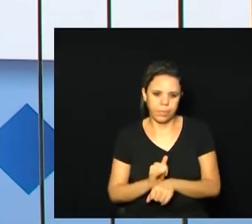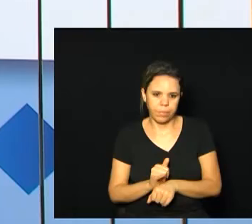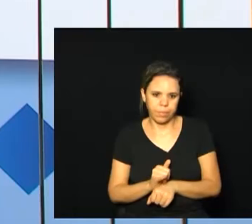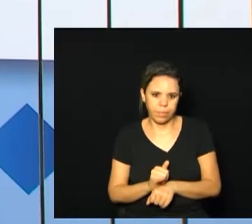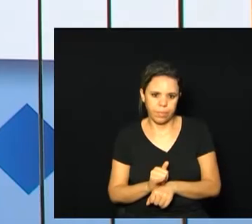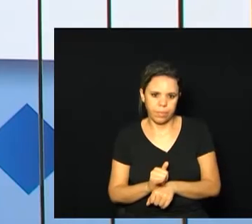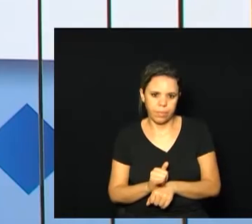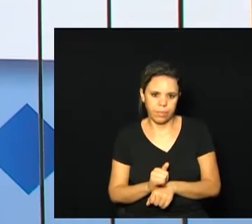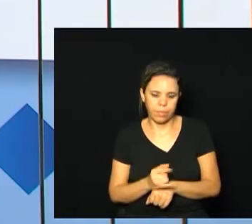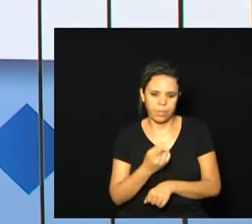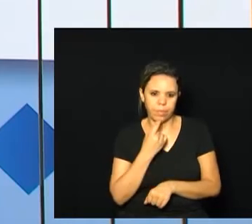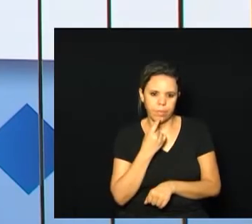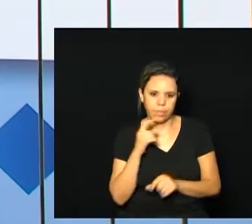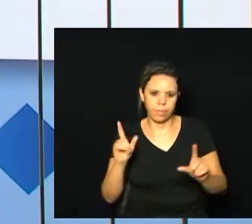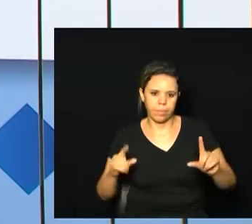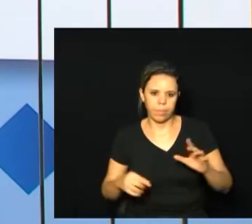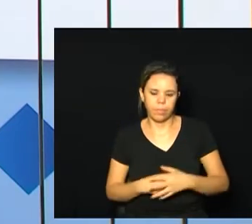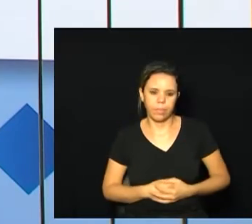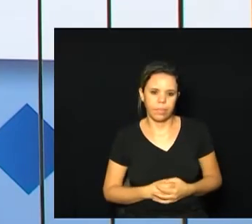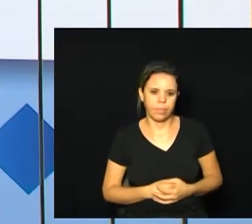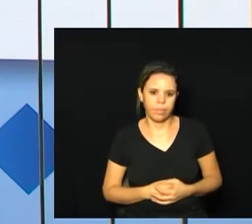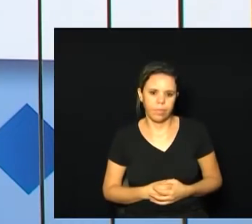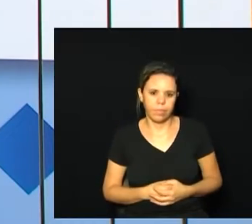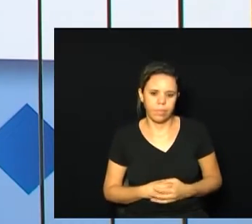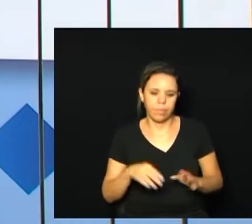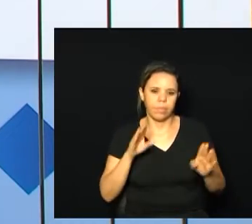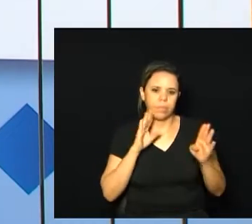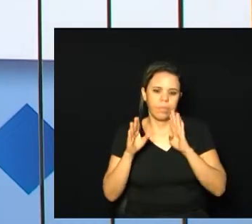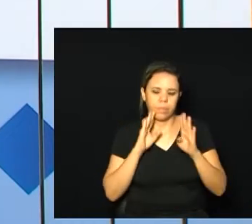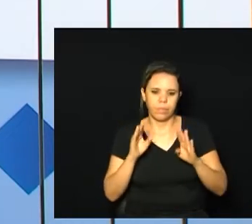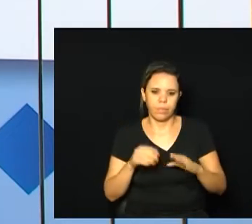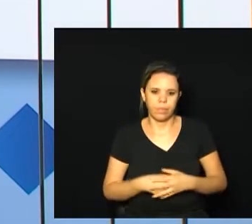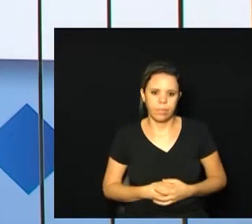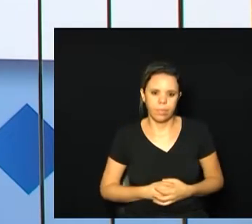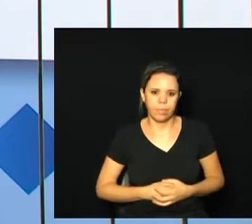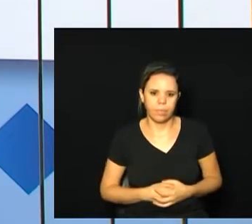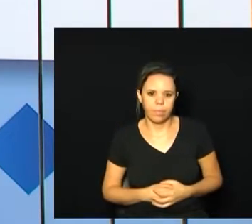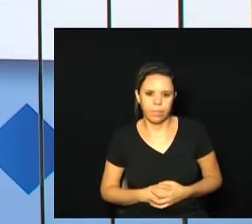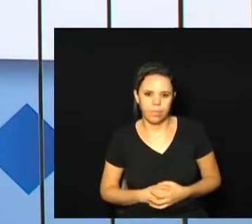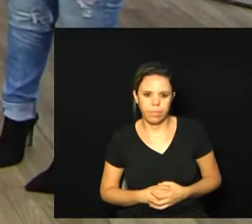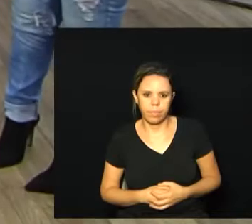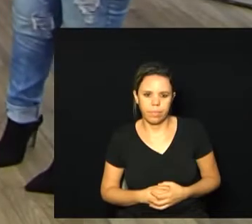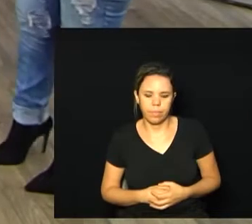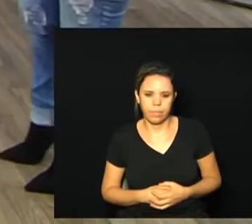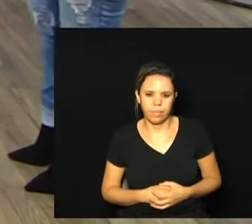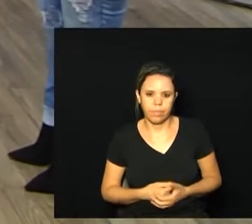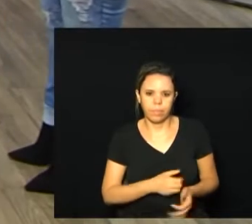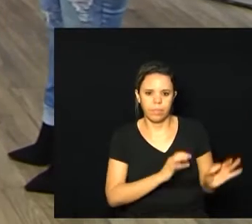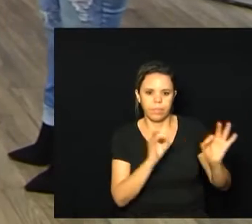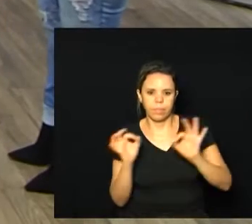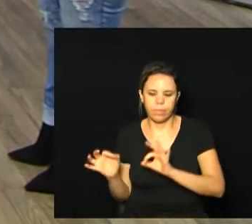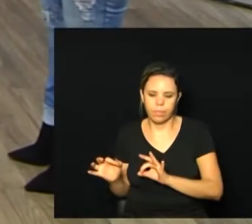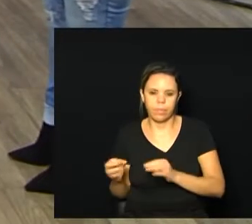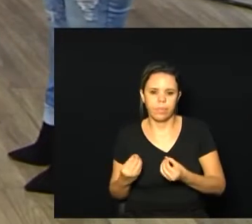que é o youtube.com/TV Câmara Campinas, e também no facebook.com/TV Câmara Campinas. Então a gente acompanha também